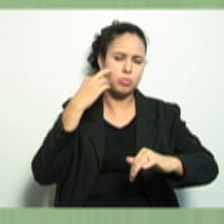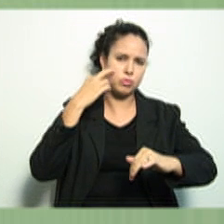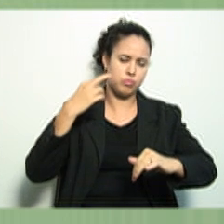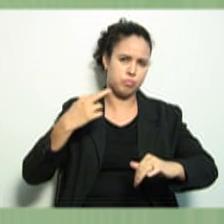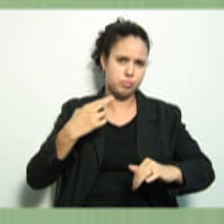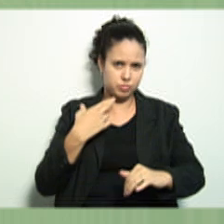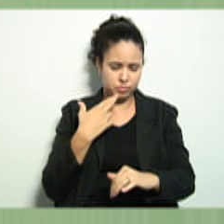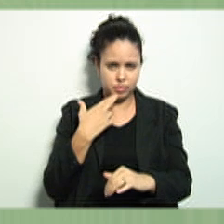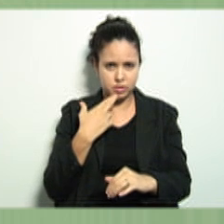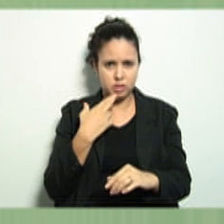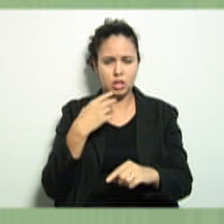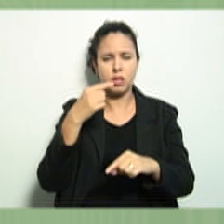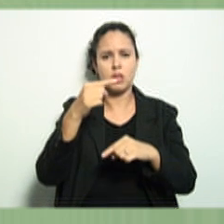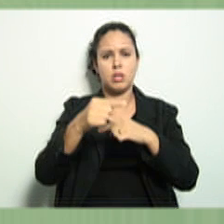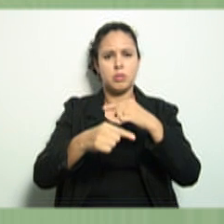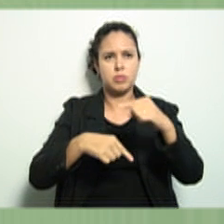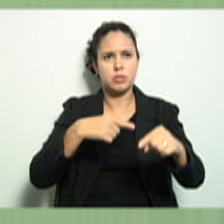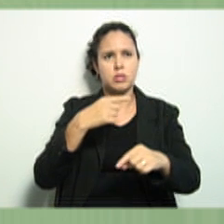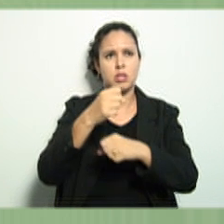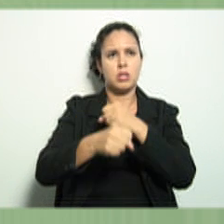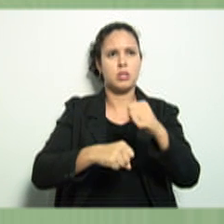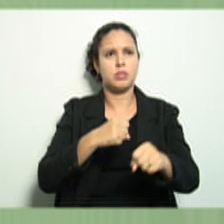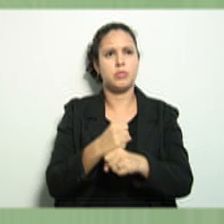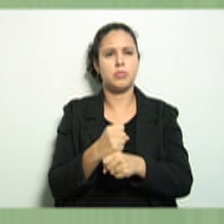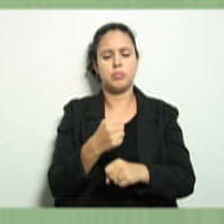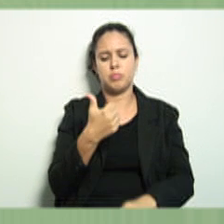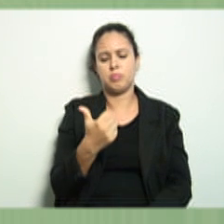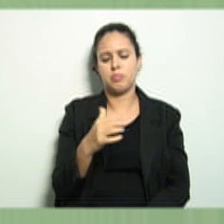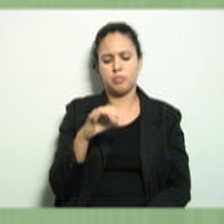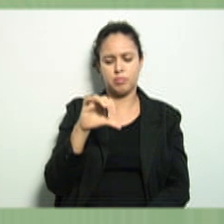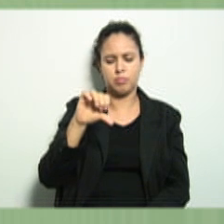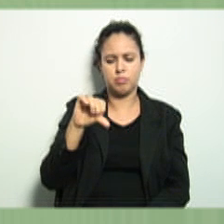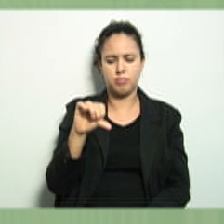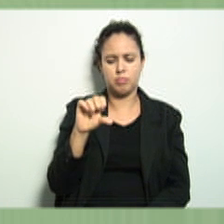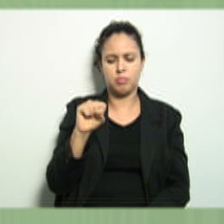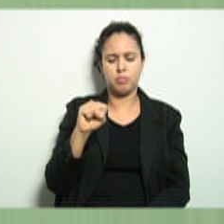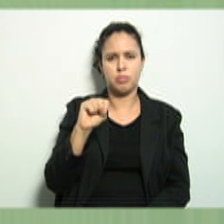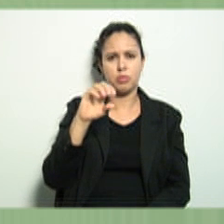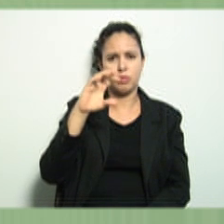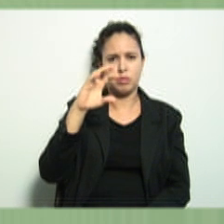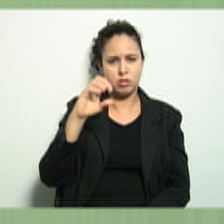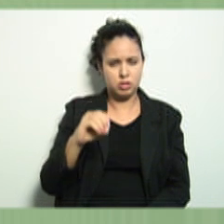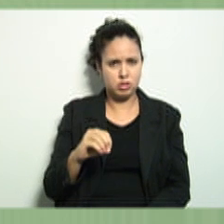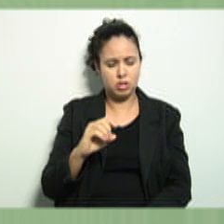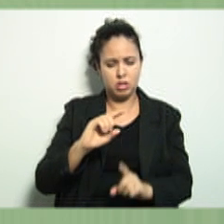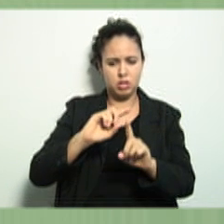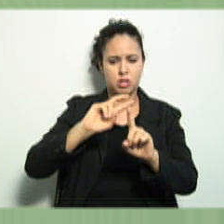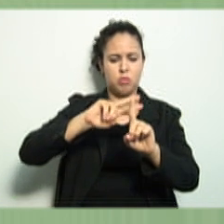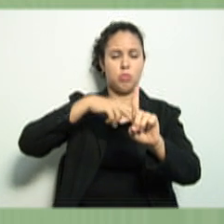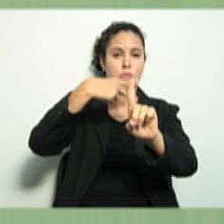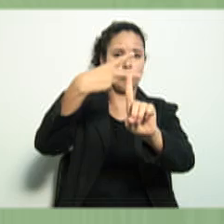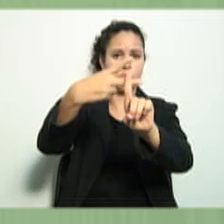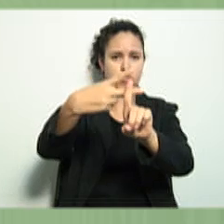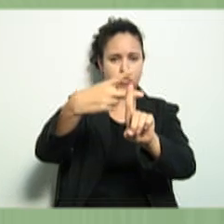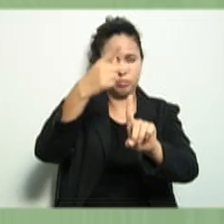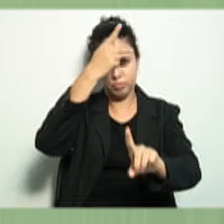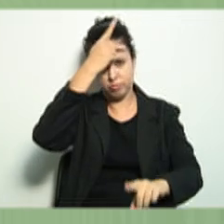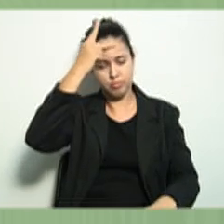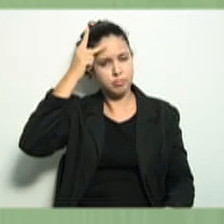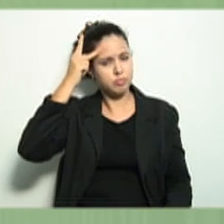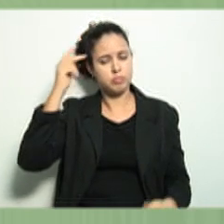mais, na verdade, 503 mil pessoas. Quem eram essas pessoas? Aí eu retomo o que o professor Carlos